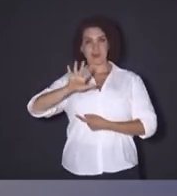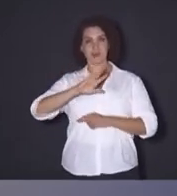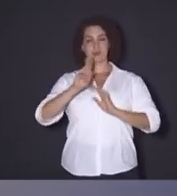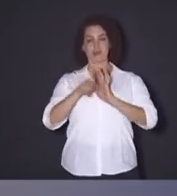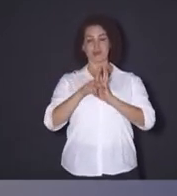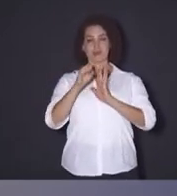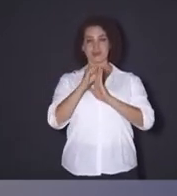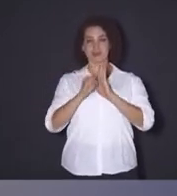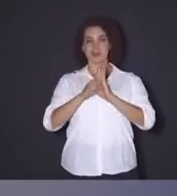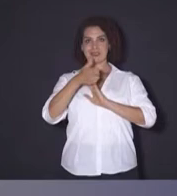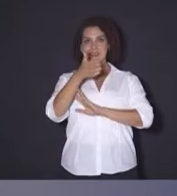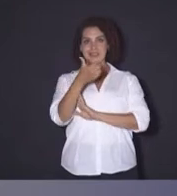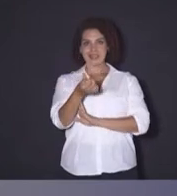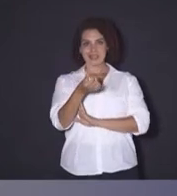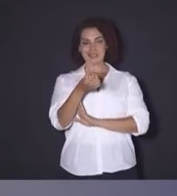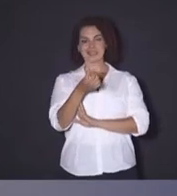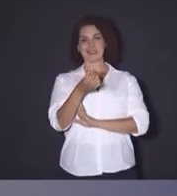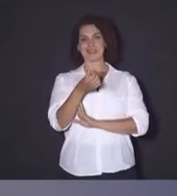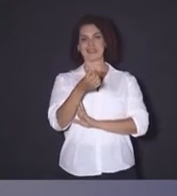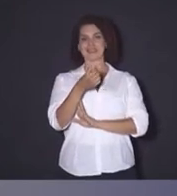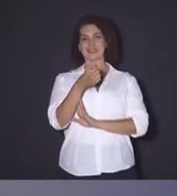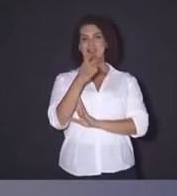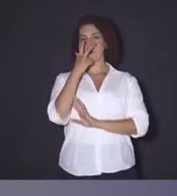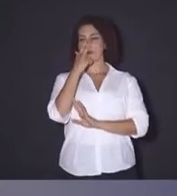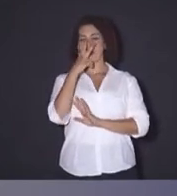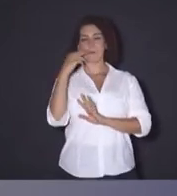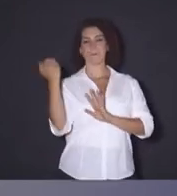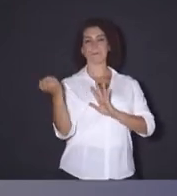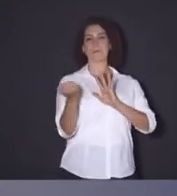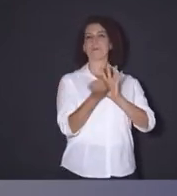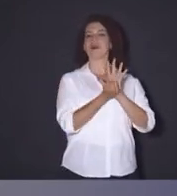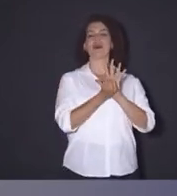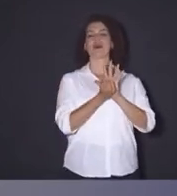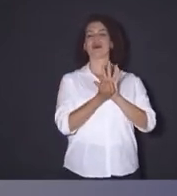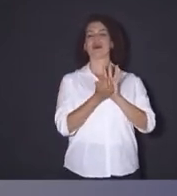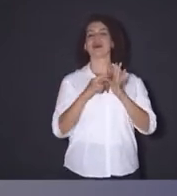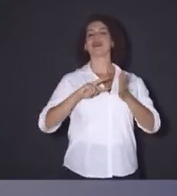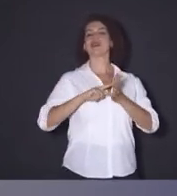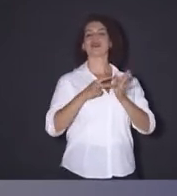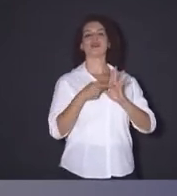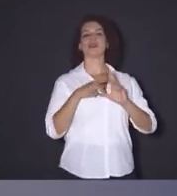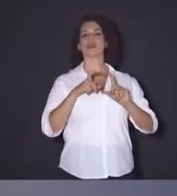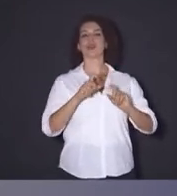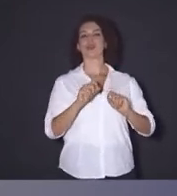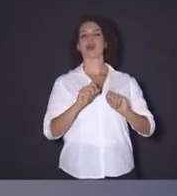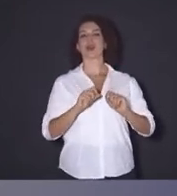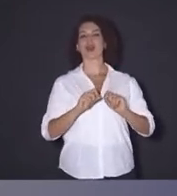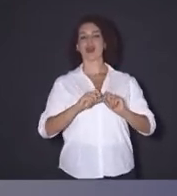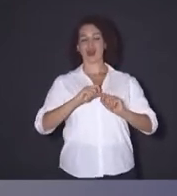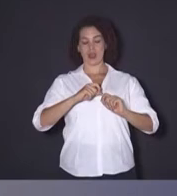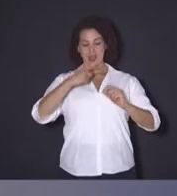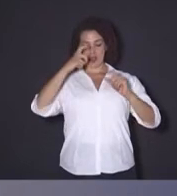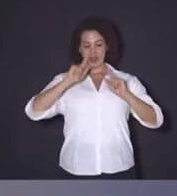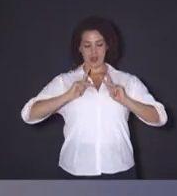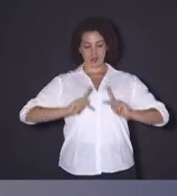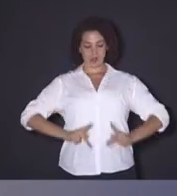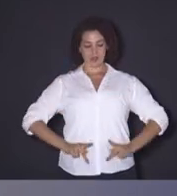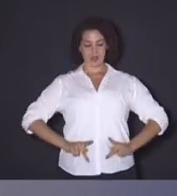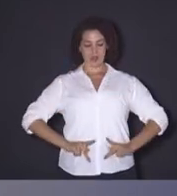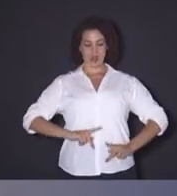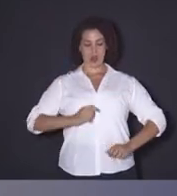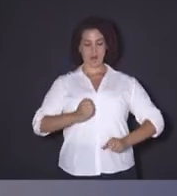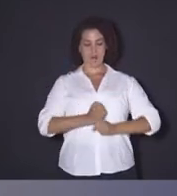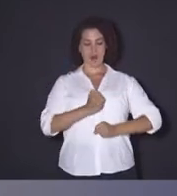me parece absolutamente emblemática, porque ele sugere a construção ali do indivíduo a partir de livros, quer dizer,